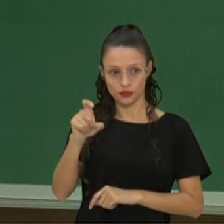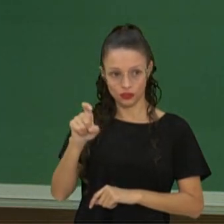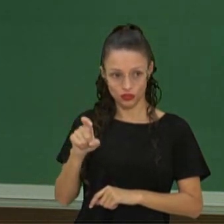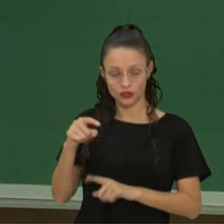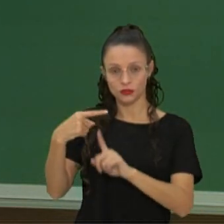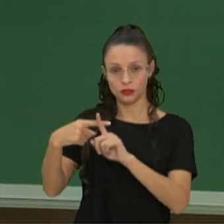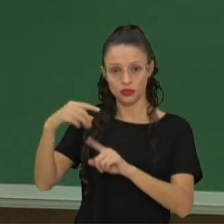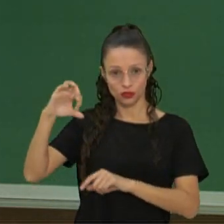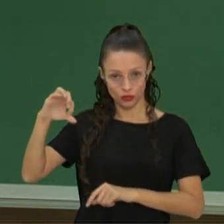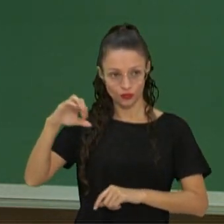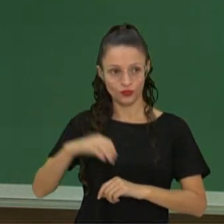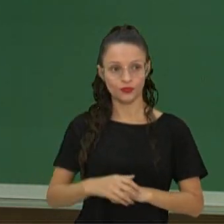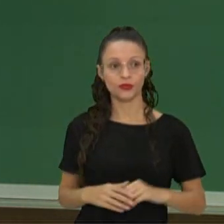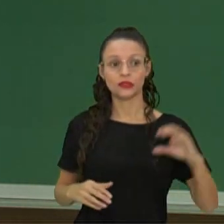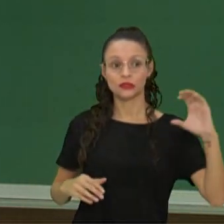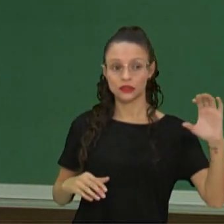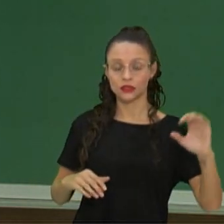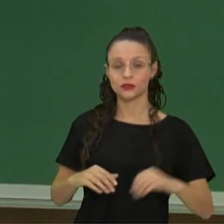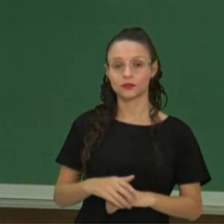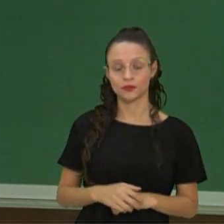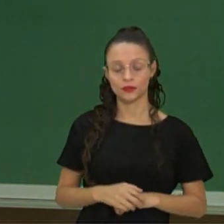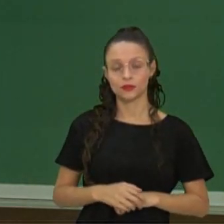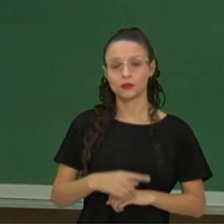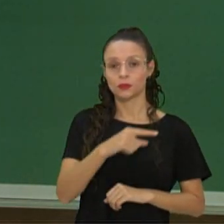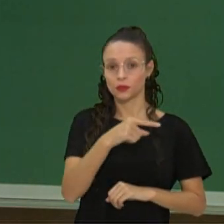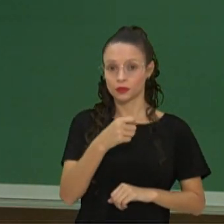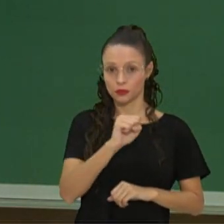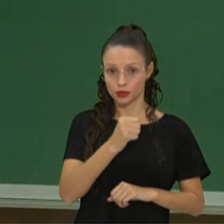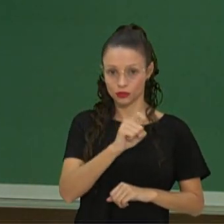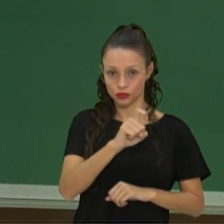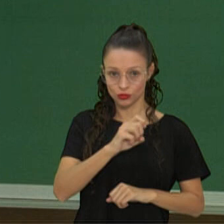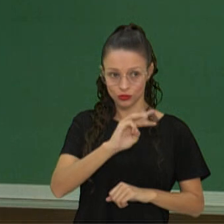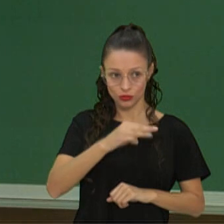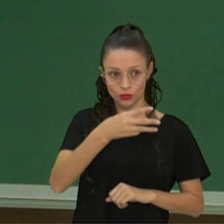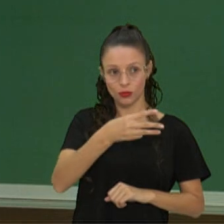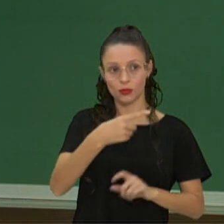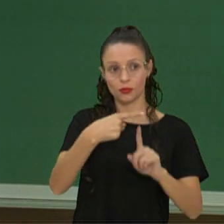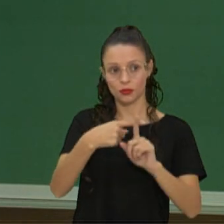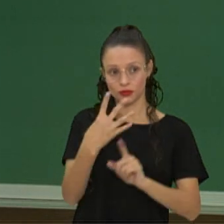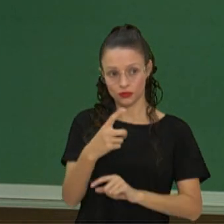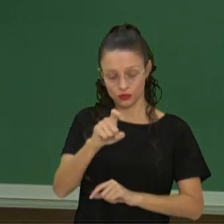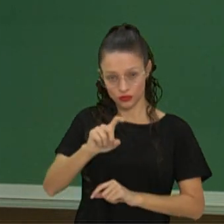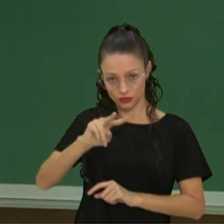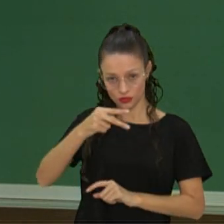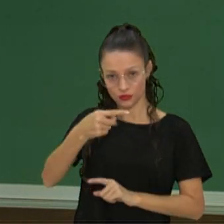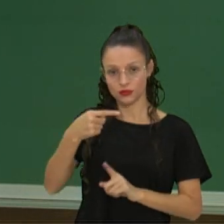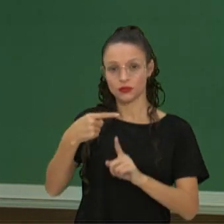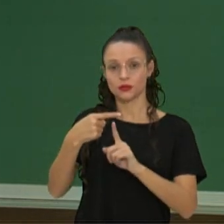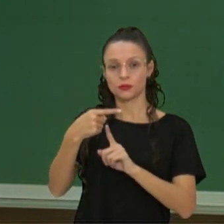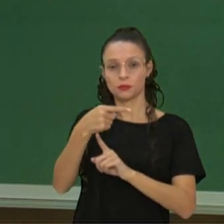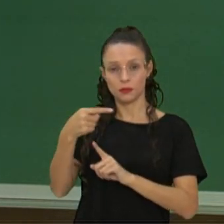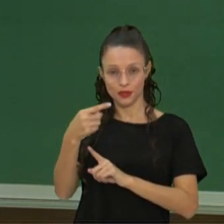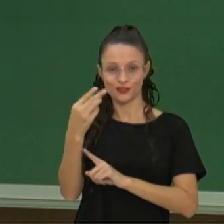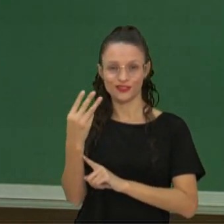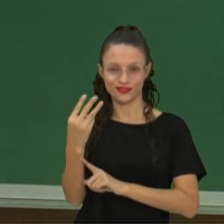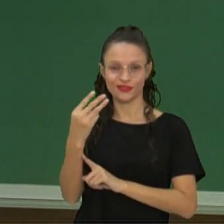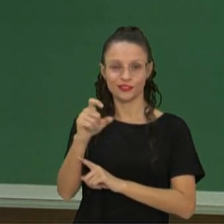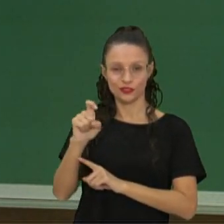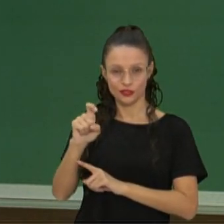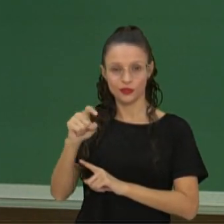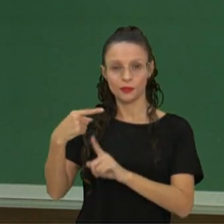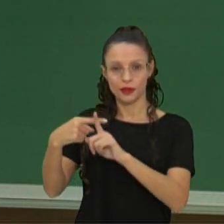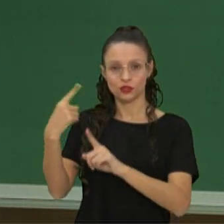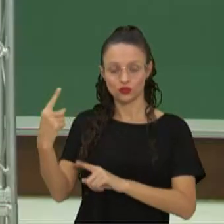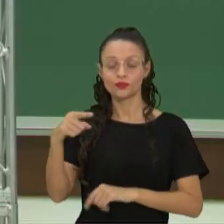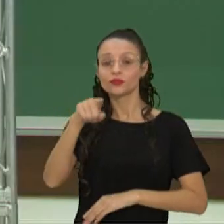3x mais 9. E o polinômio C é o quê? Menos 8x ao cubo, mais 4x ao quadrado, menos 3x, mais 1.